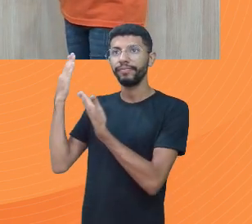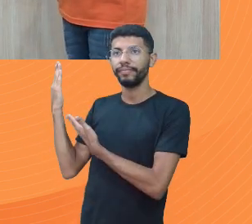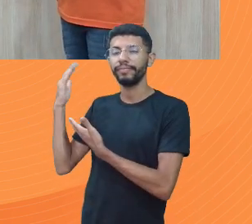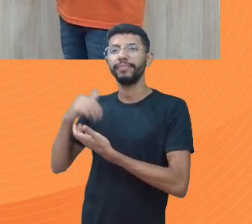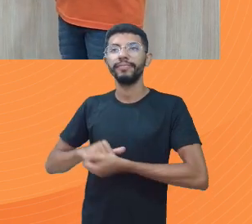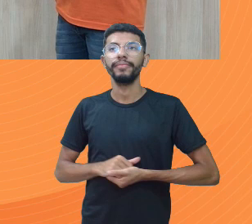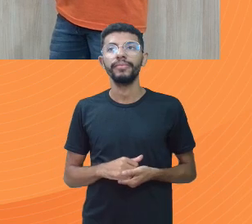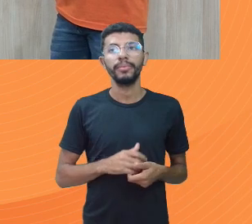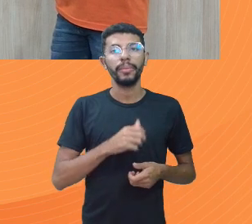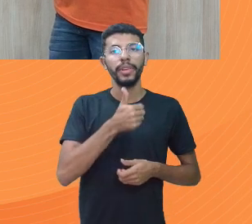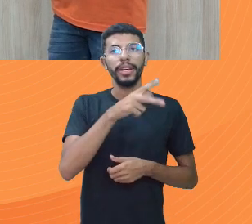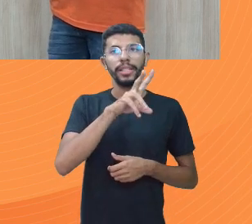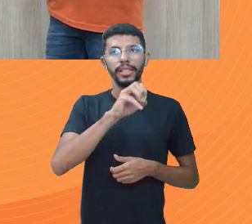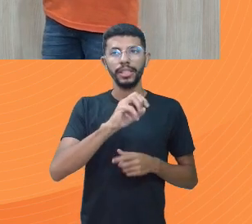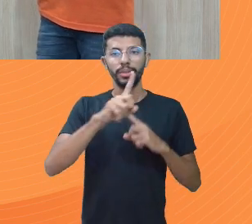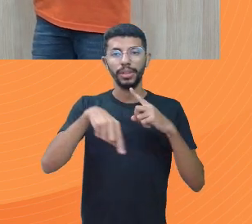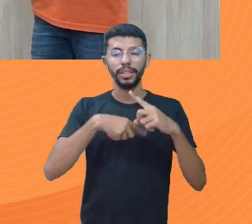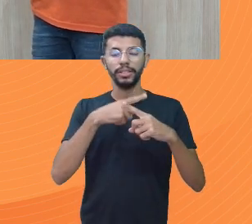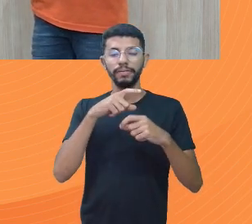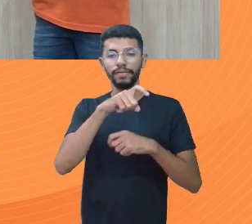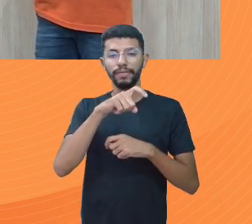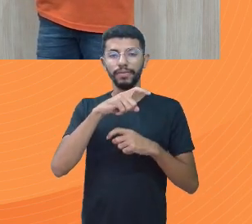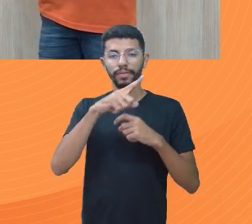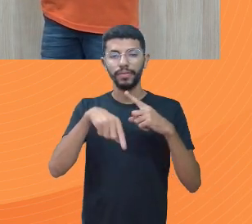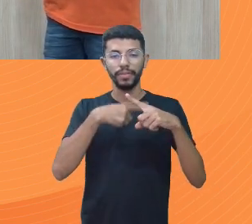aí, 150 vezes x,